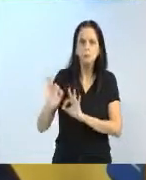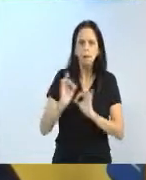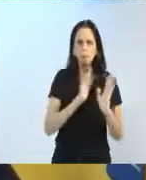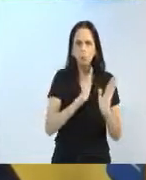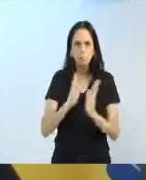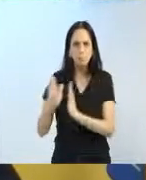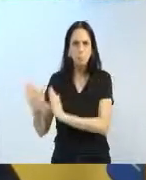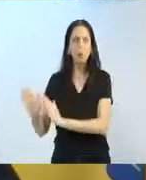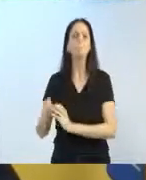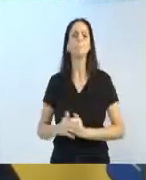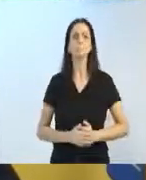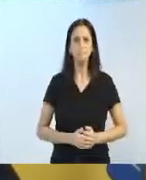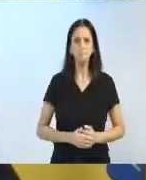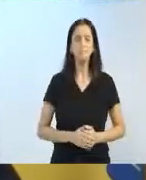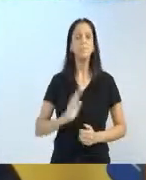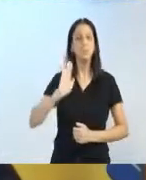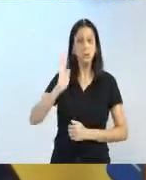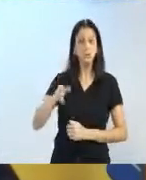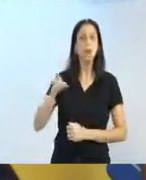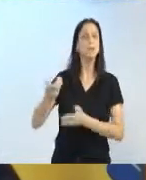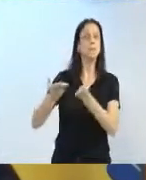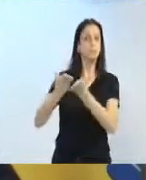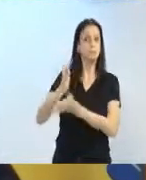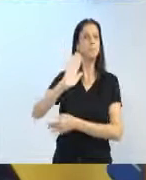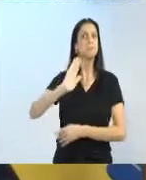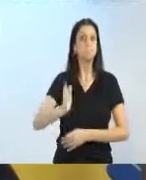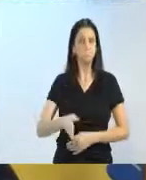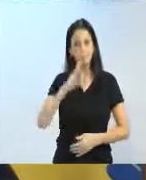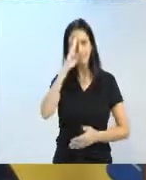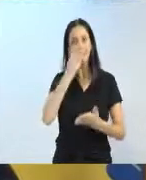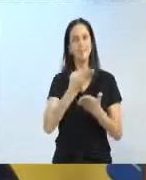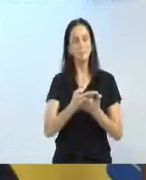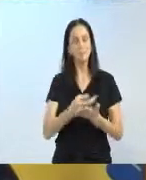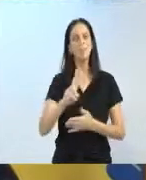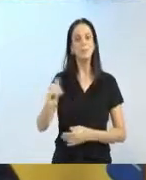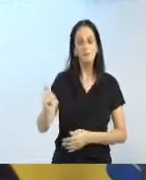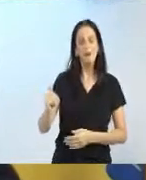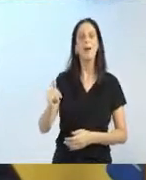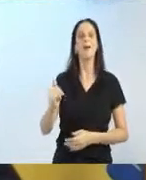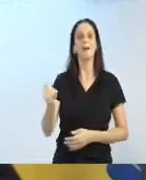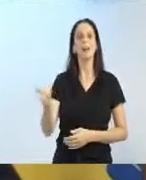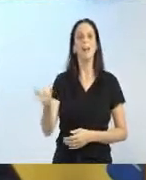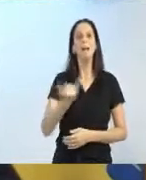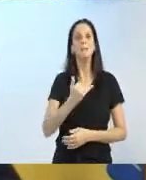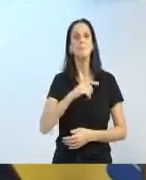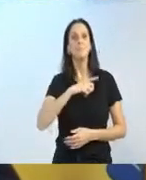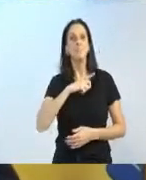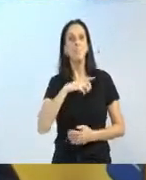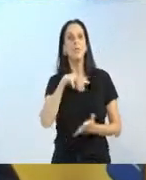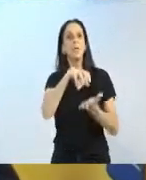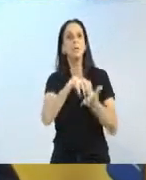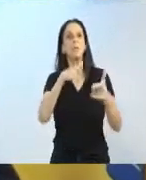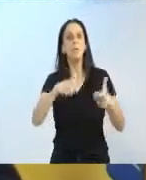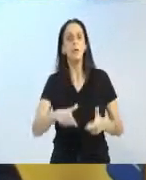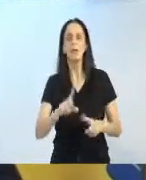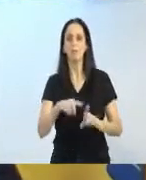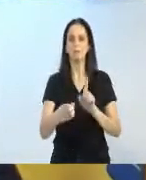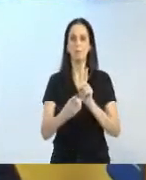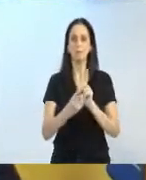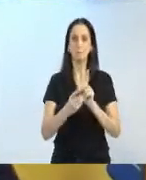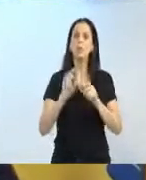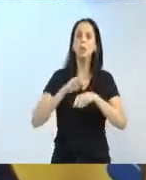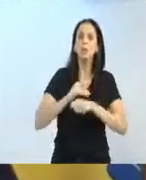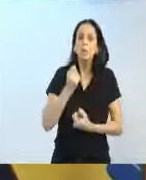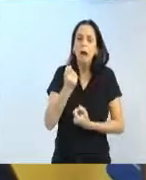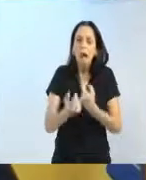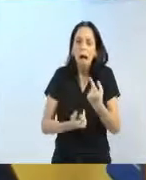Bem provável, ele já foi deferido e provavelmente logo teremos esse ambulatório. É muito importante a gente falar sobre doenças raras no